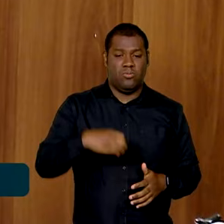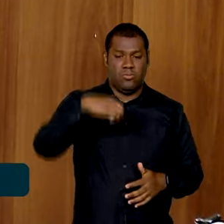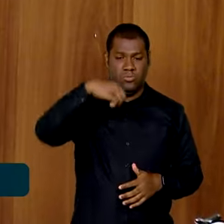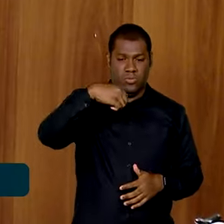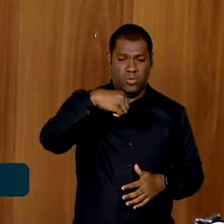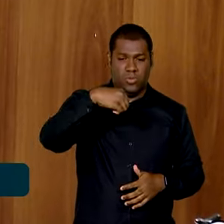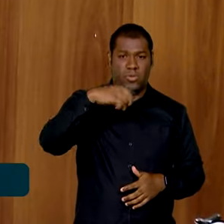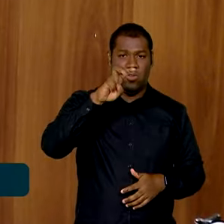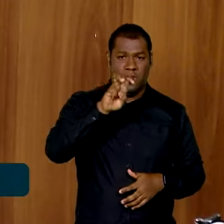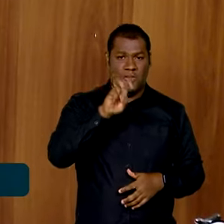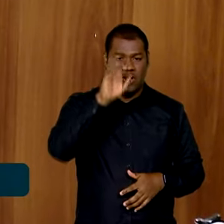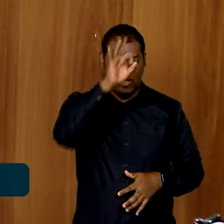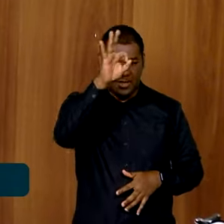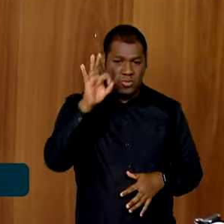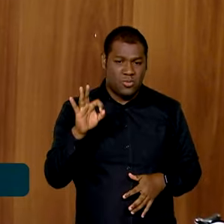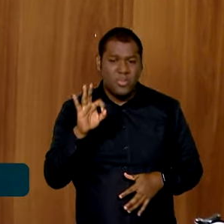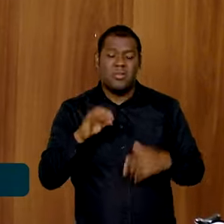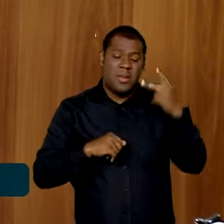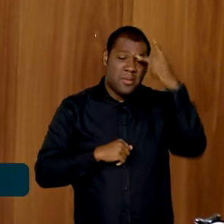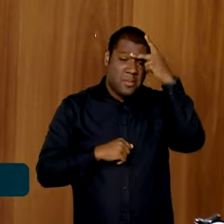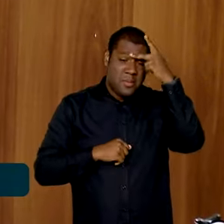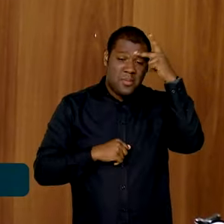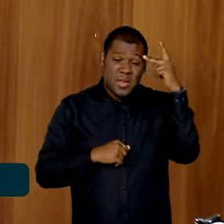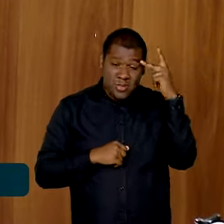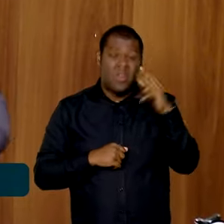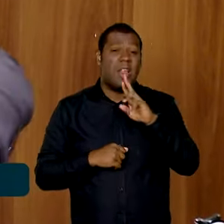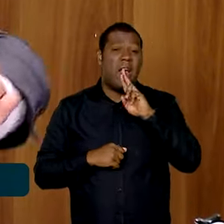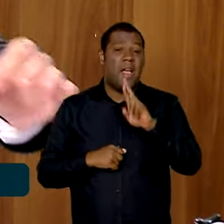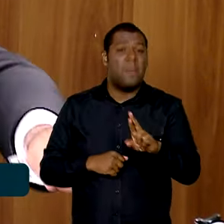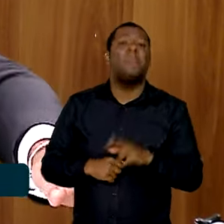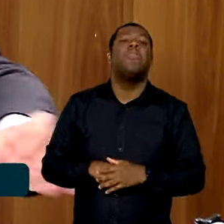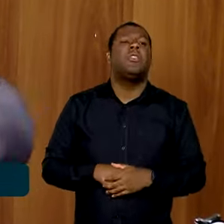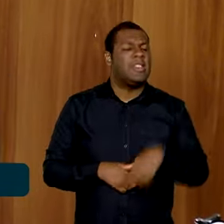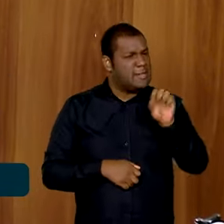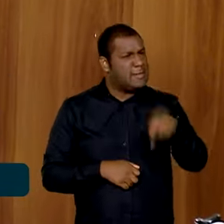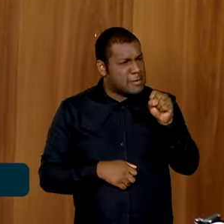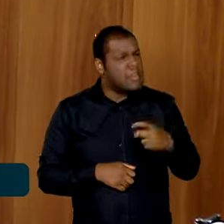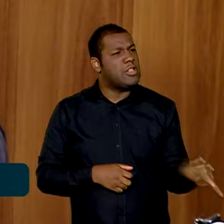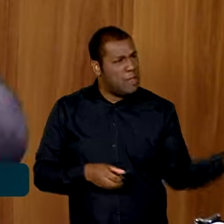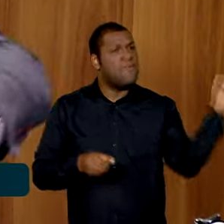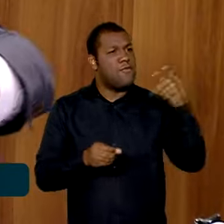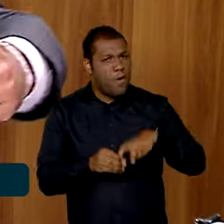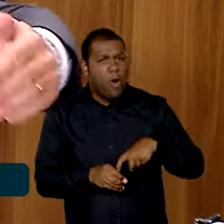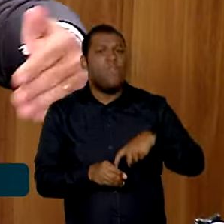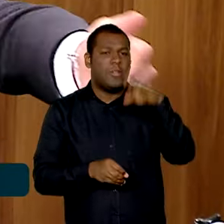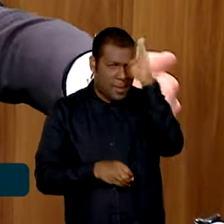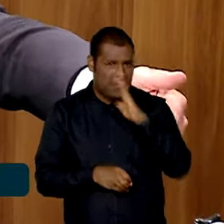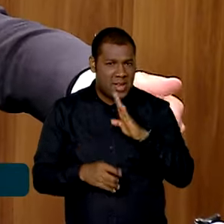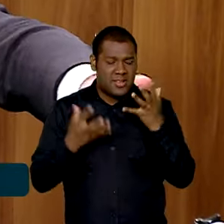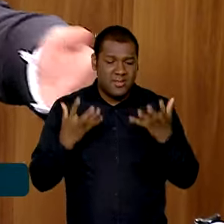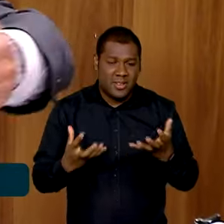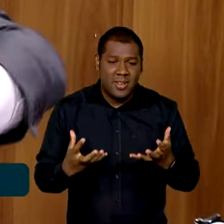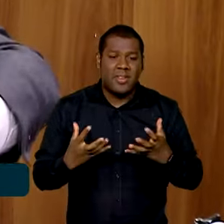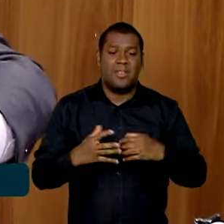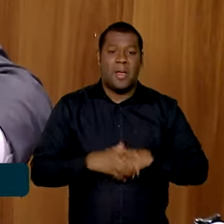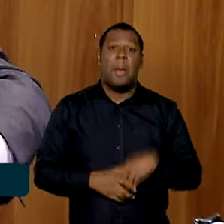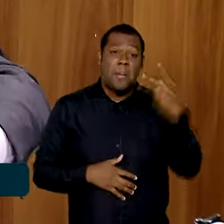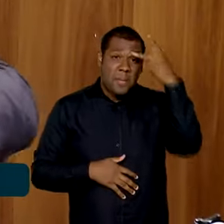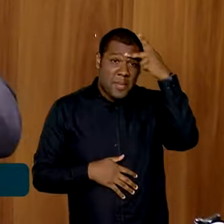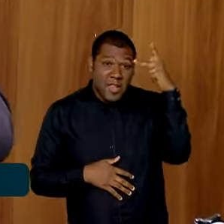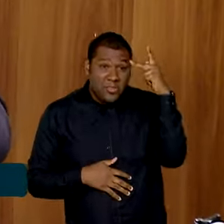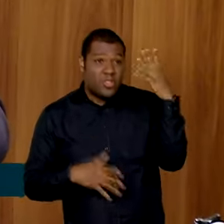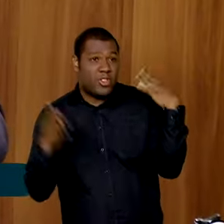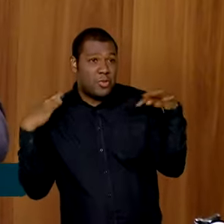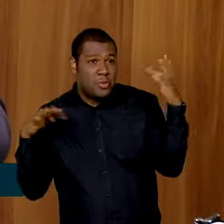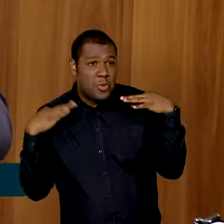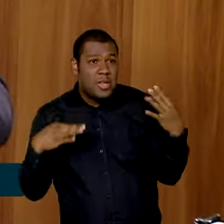95% dos entrevistados de vários países afirmaram que voltariam e que indicariam o Brasil. Então, o nível de satisfação do estrangeiro que